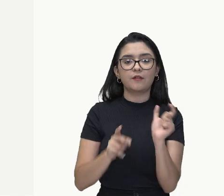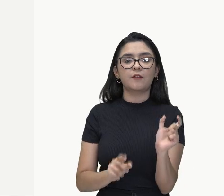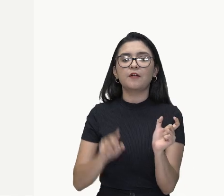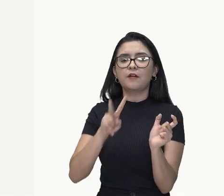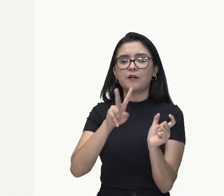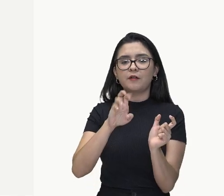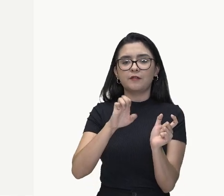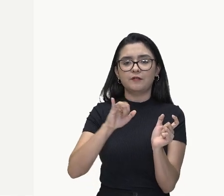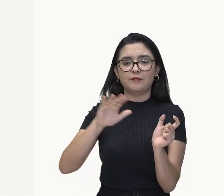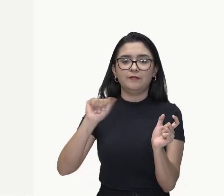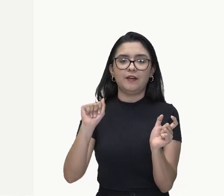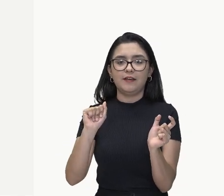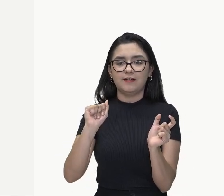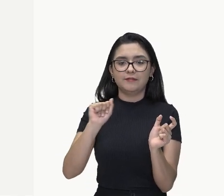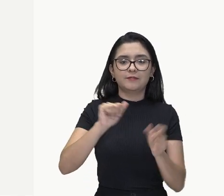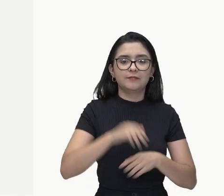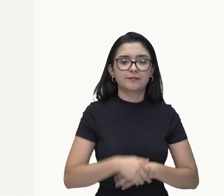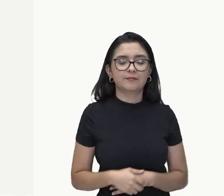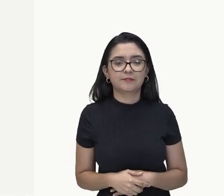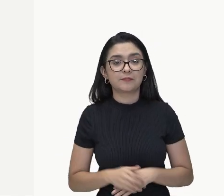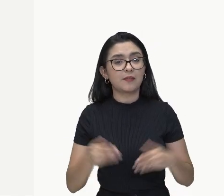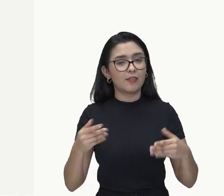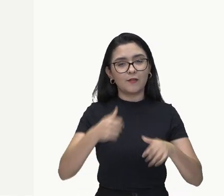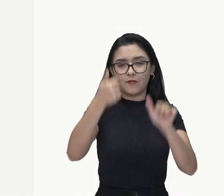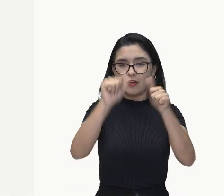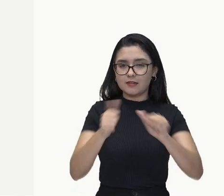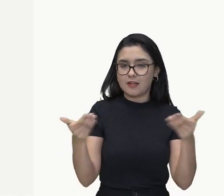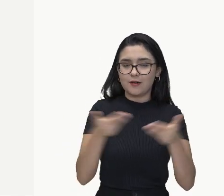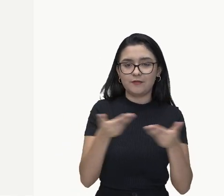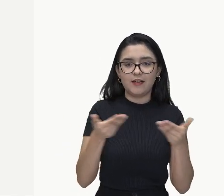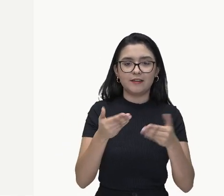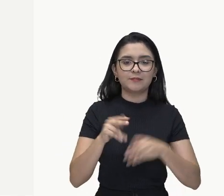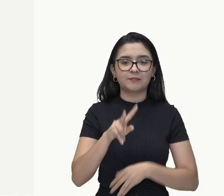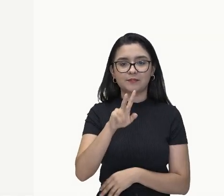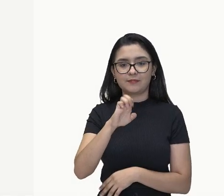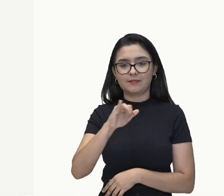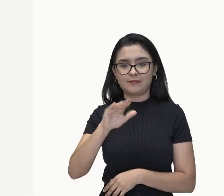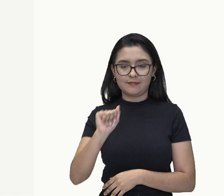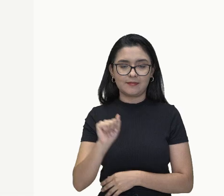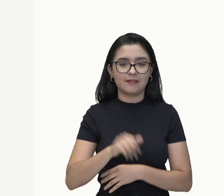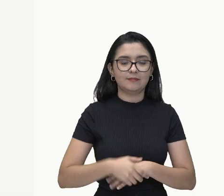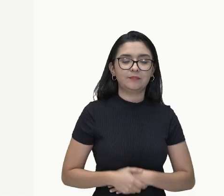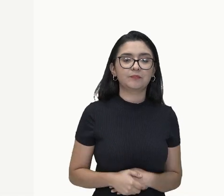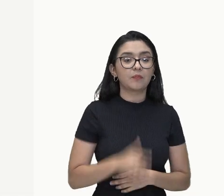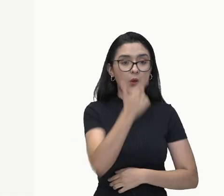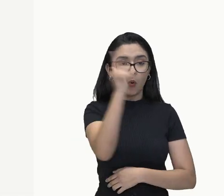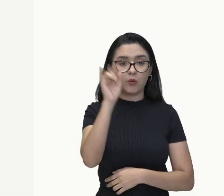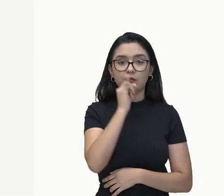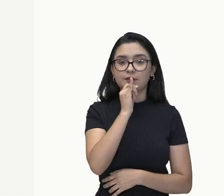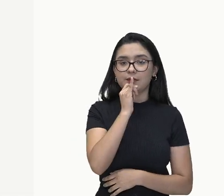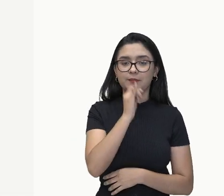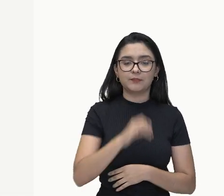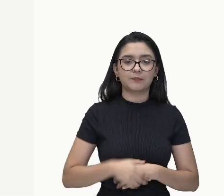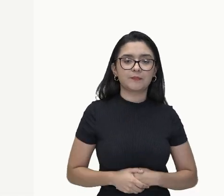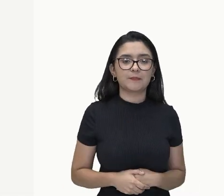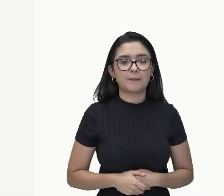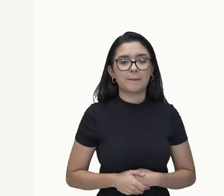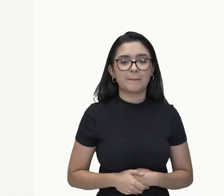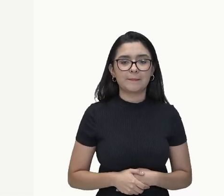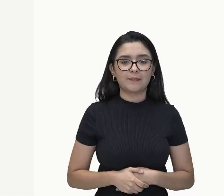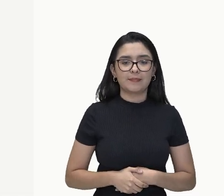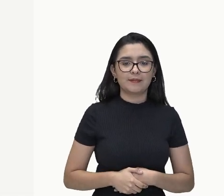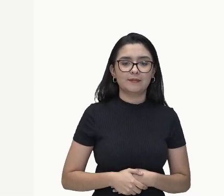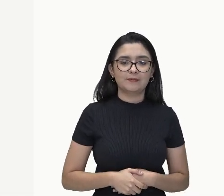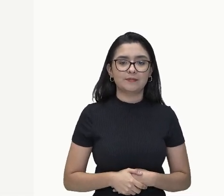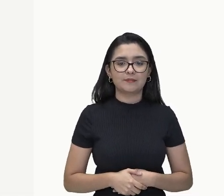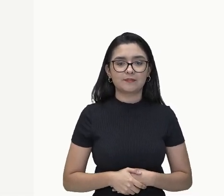Veía, tá? Não vou analisá-lo, mas já fica a dica aí, observem bem. Mais um exemplo aqui de uma senhora de